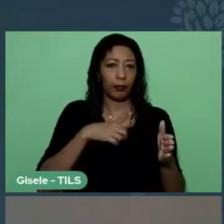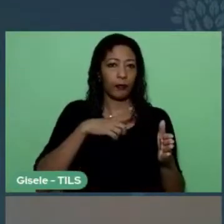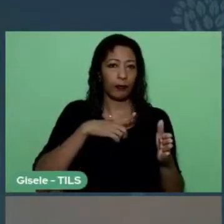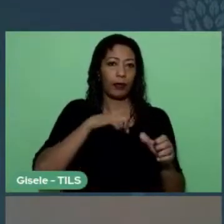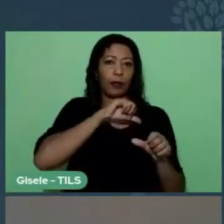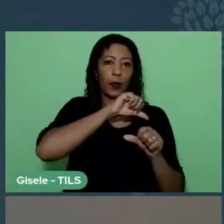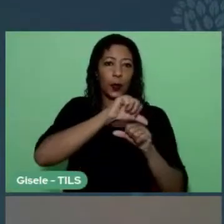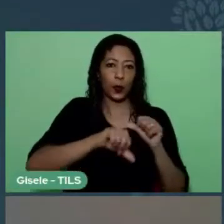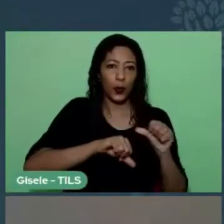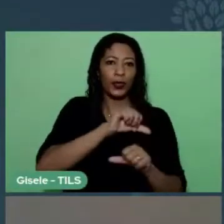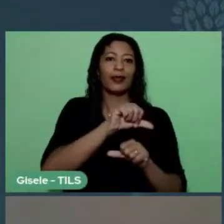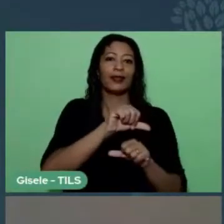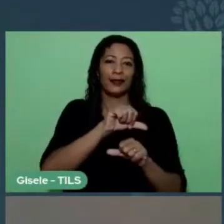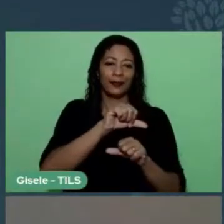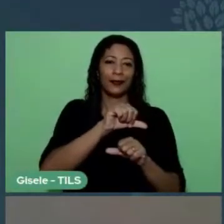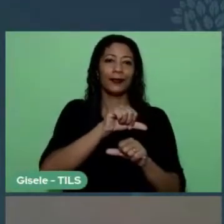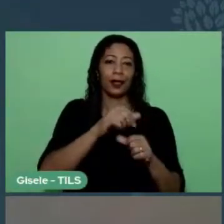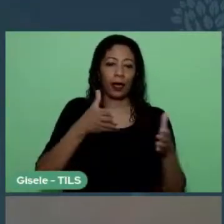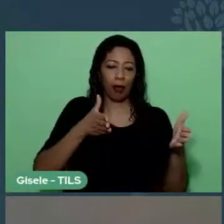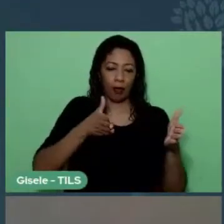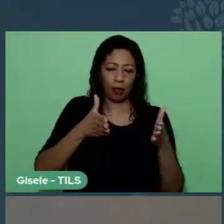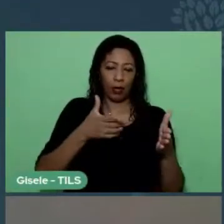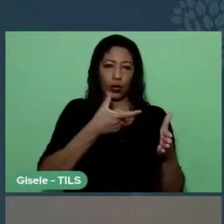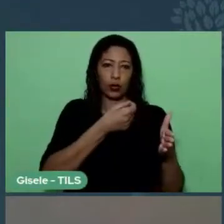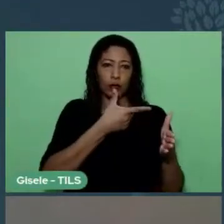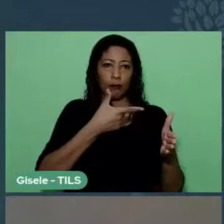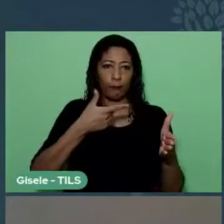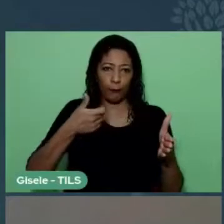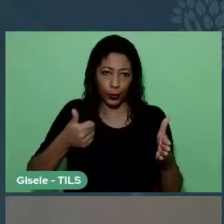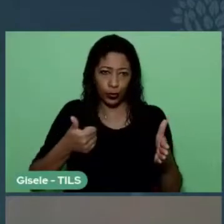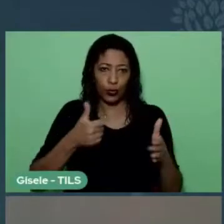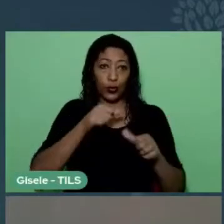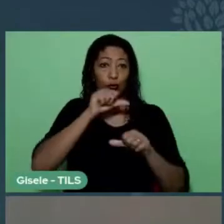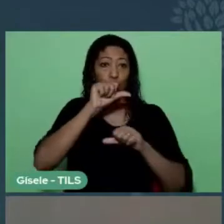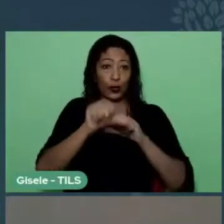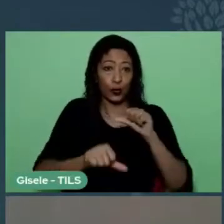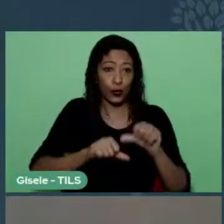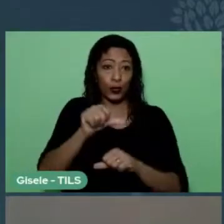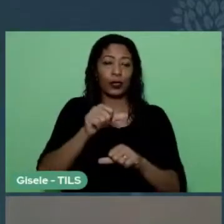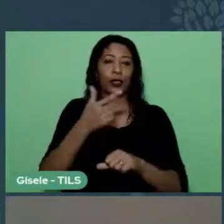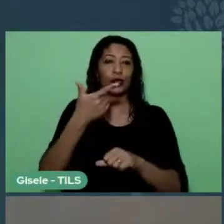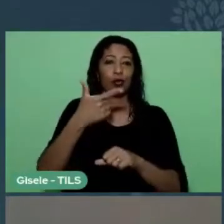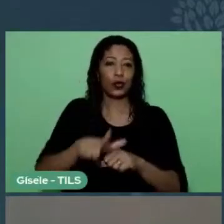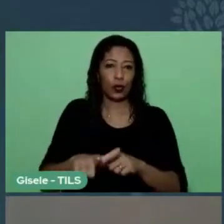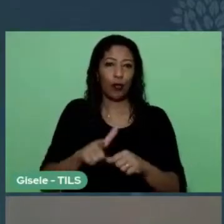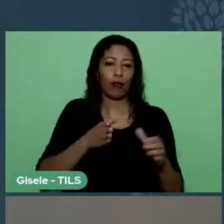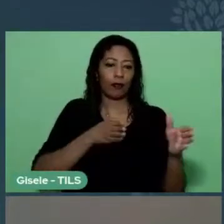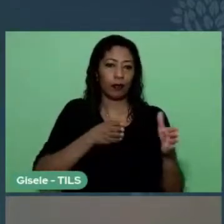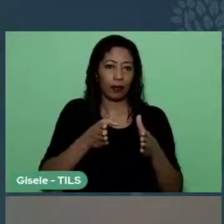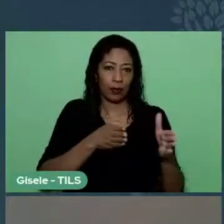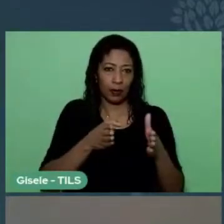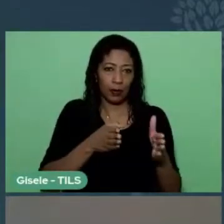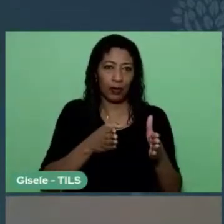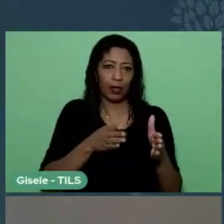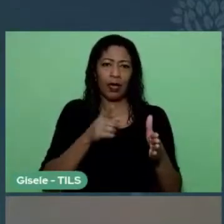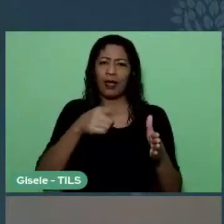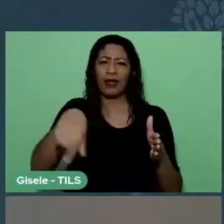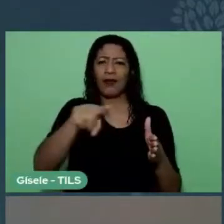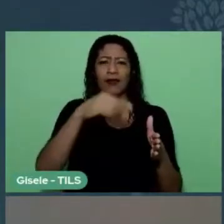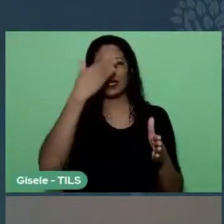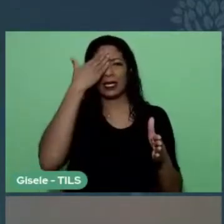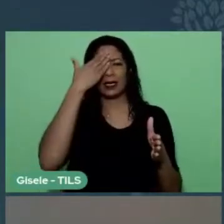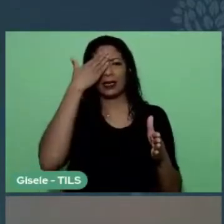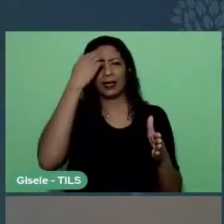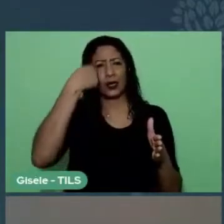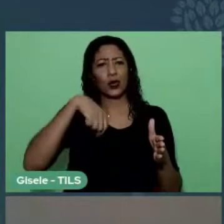aqui, nesse ano de 2021, teve uma nova mudança nessas etapas de controle da GINA, e eu não espero que vocês precisem saber tudo